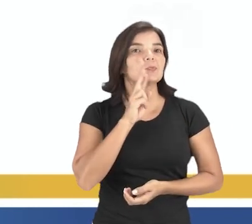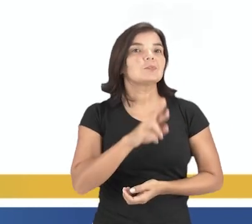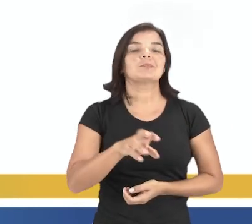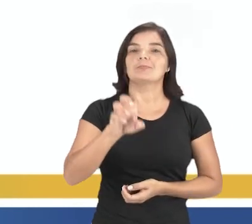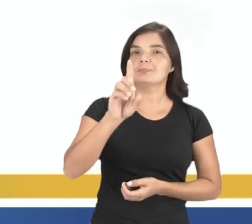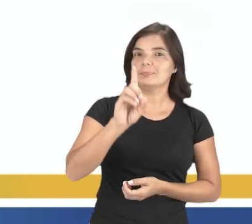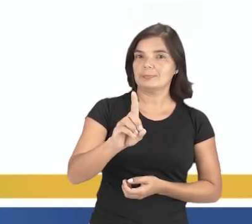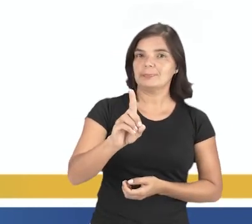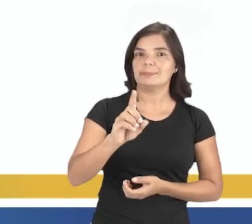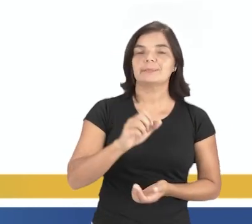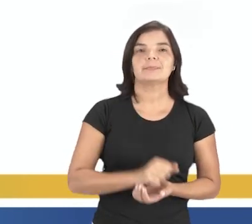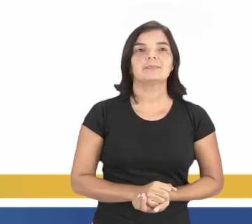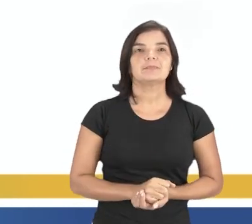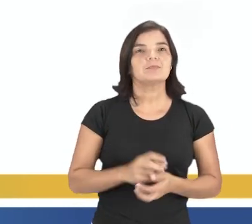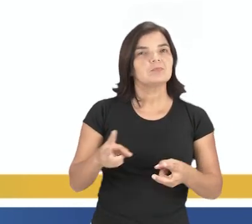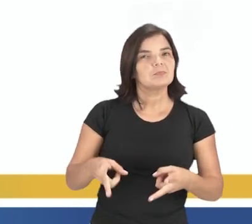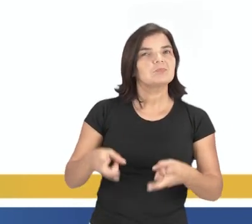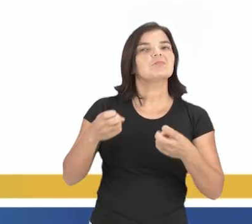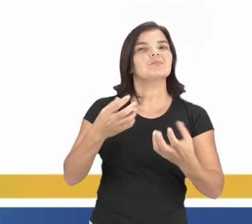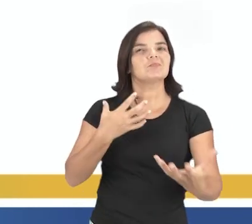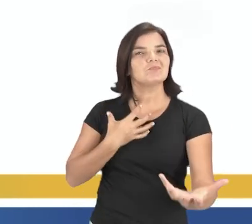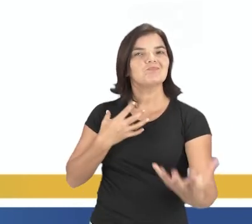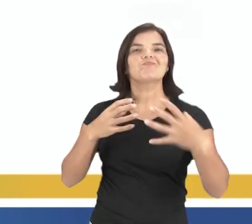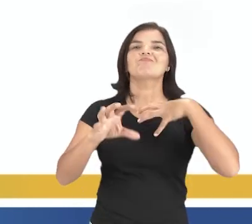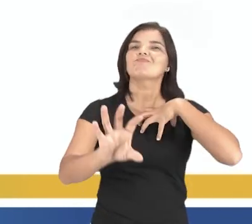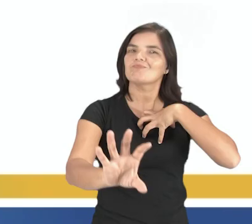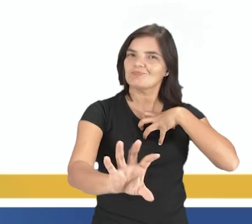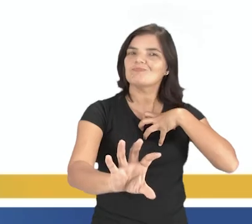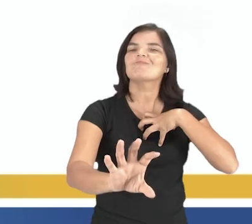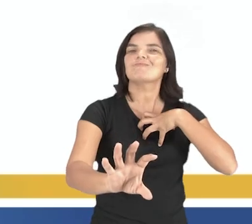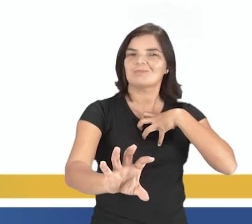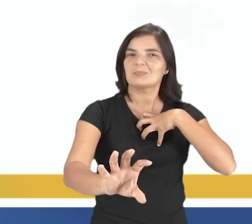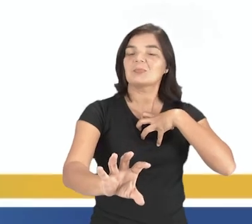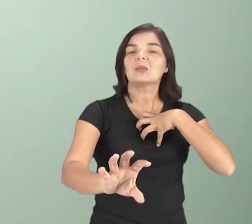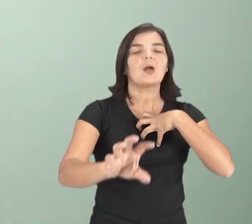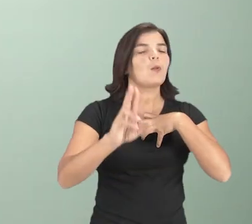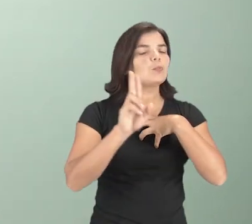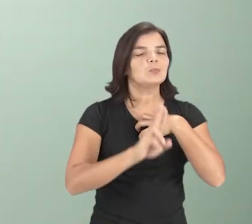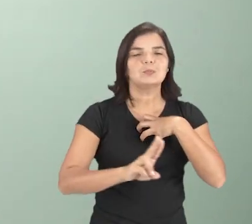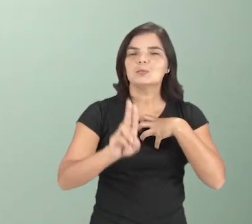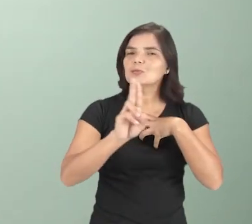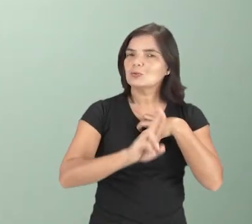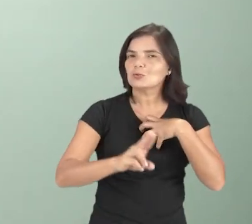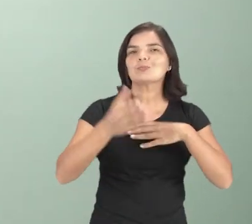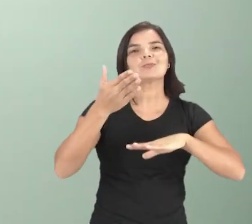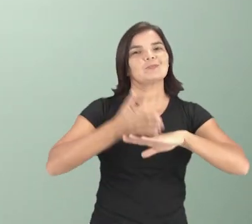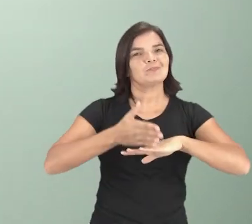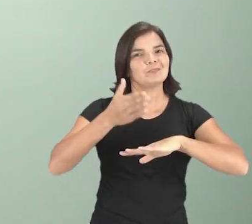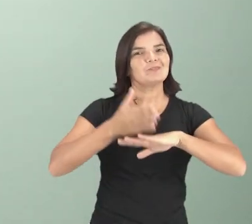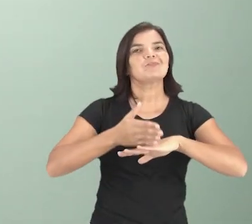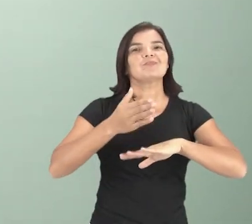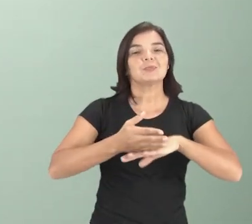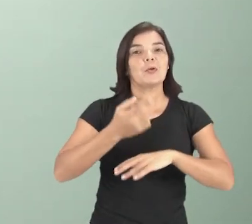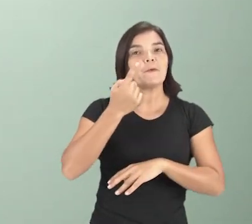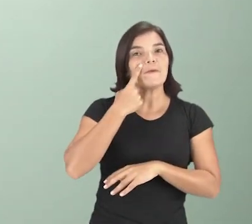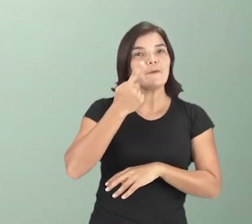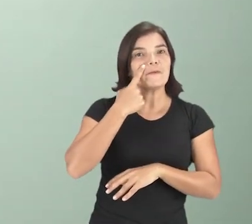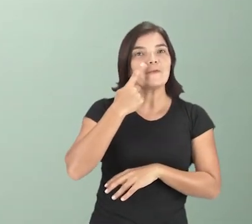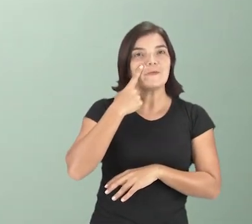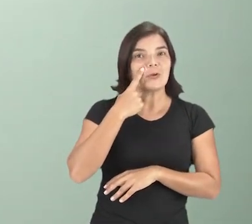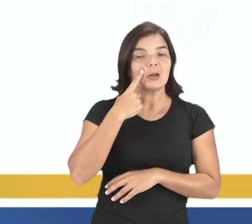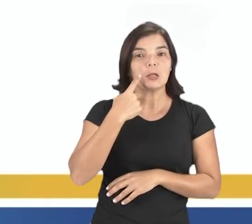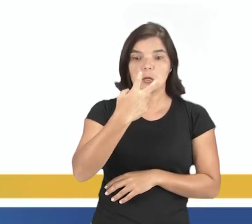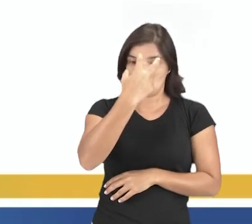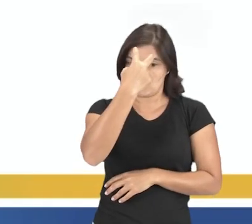letra D, gente, uma percepção de empatia. Essa palavra empatia também é muito usada na contemporaneidade. Veja que quando ele fala que ele